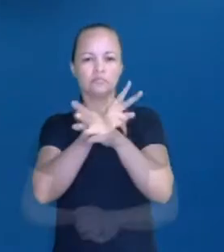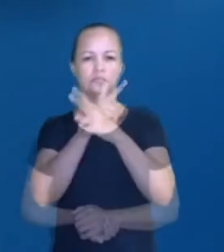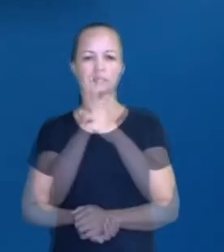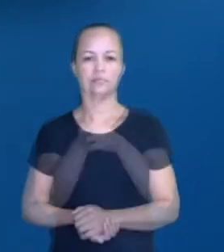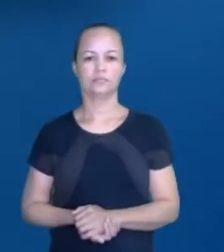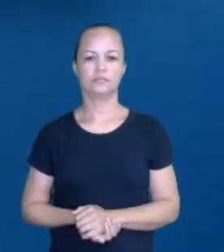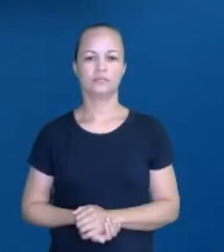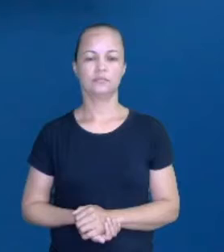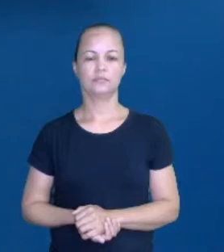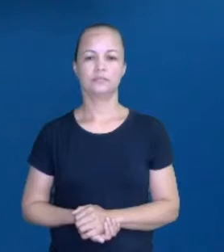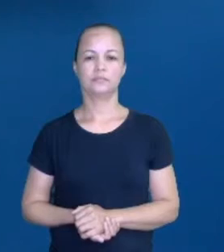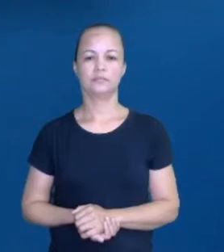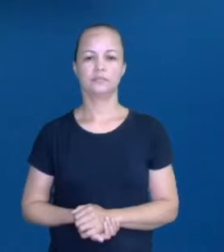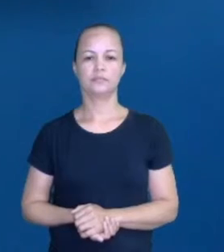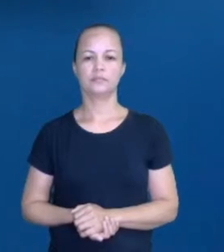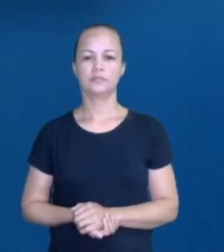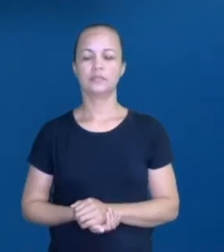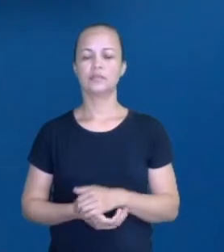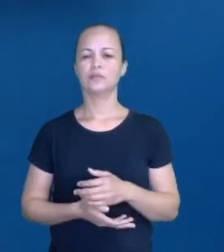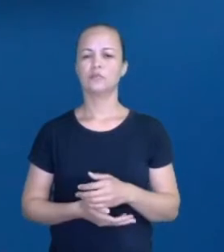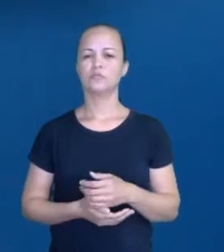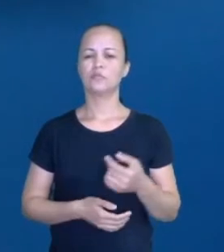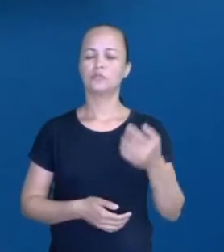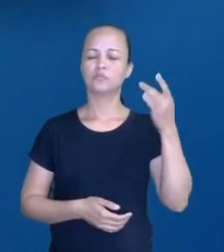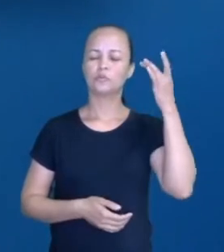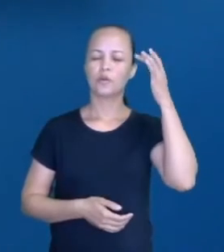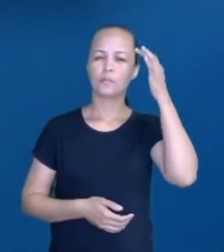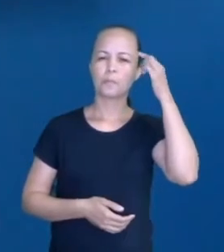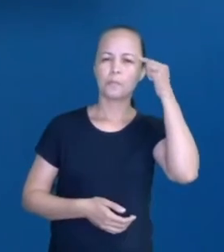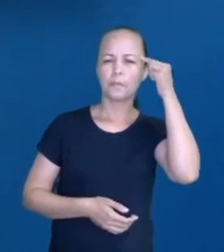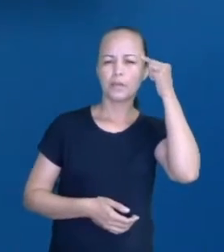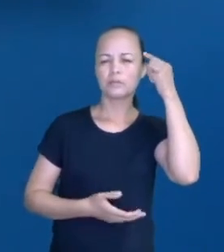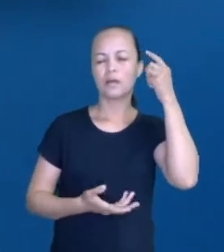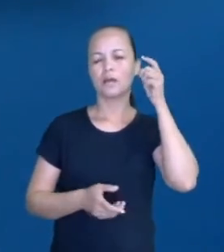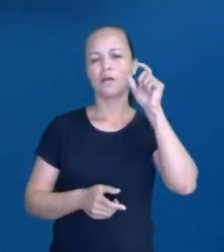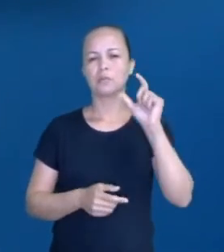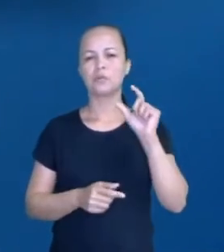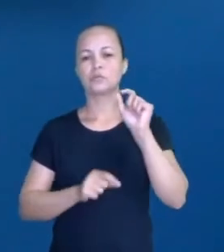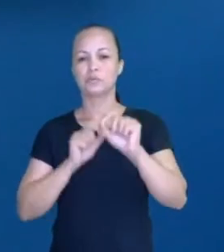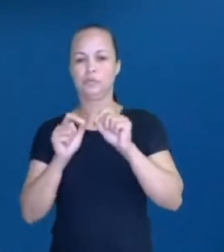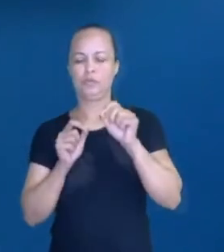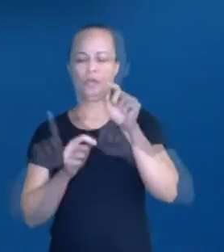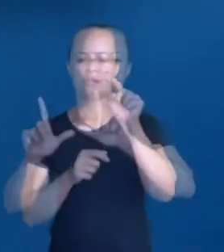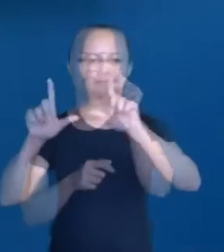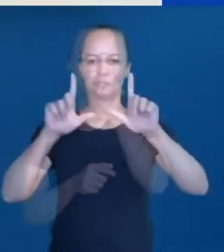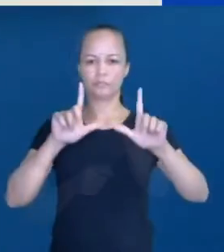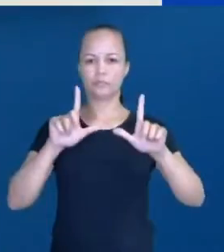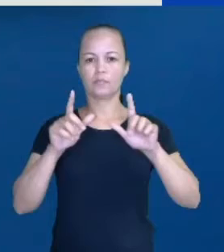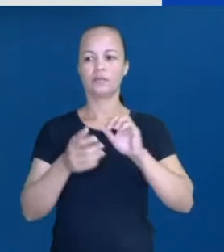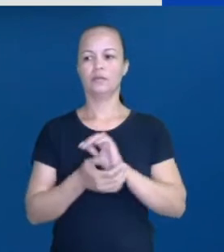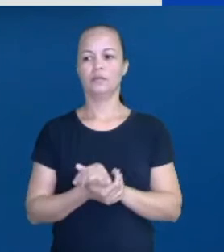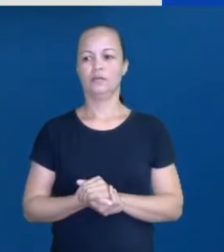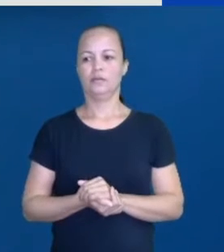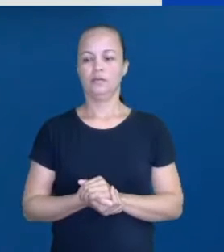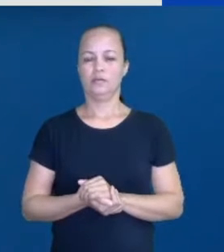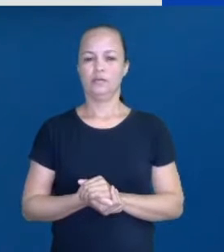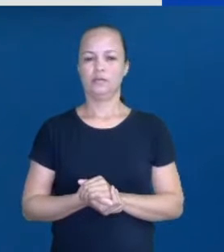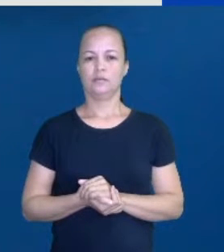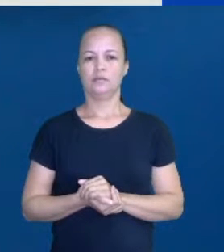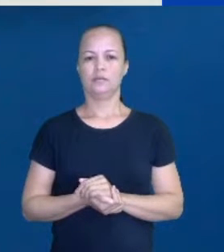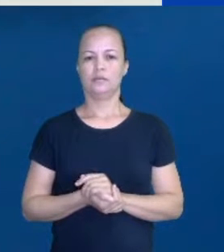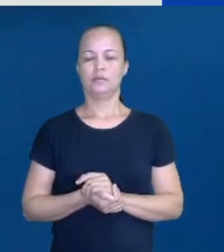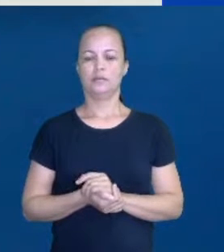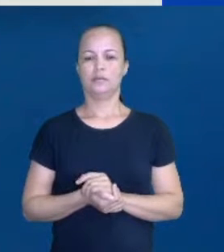arrepio. Então, vamos refletir um pouquinho sobre o que é pontuação. A pontuação